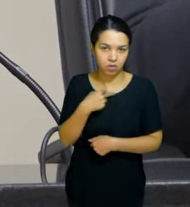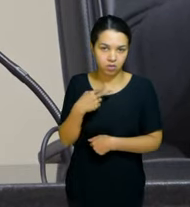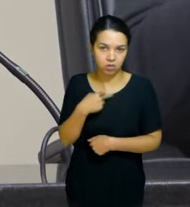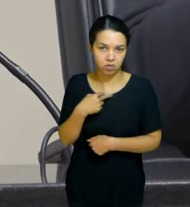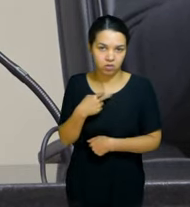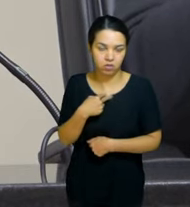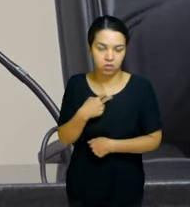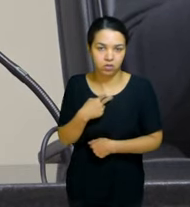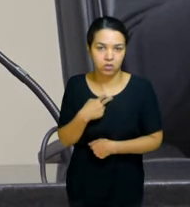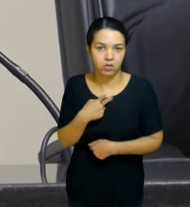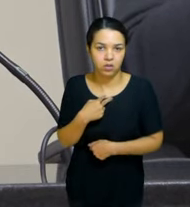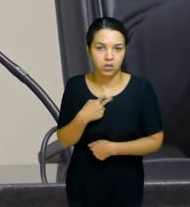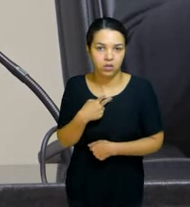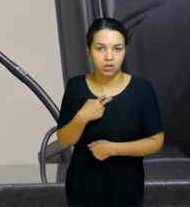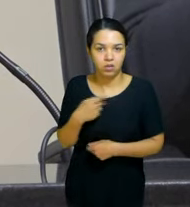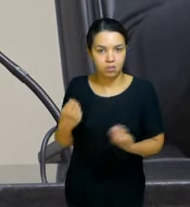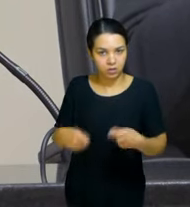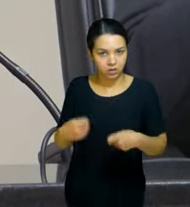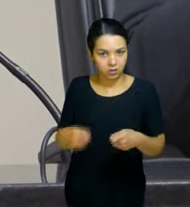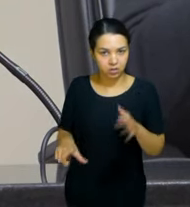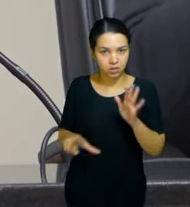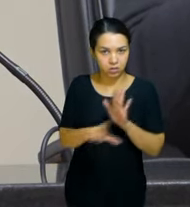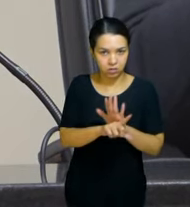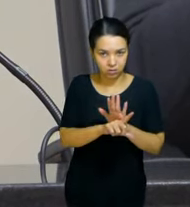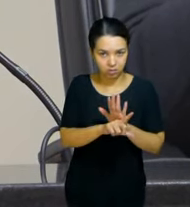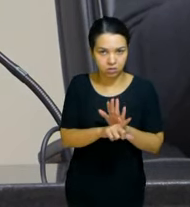Precisa encontrar uma alternativa legal, acima de